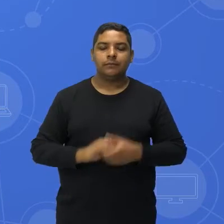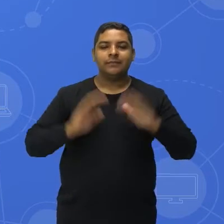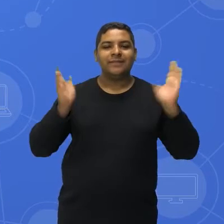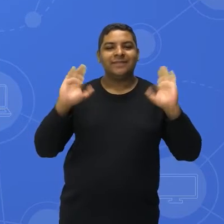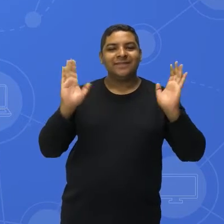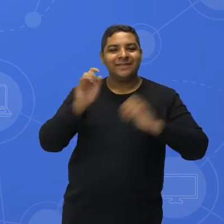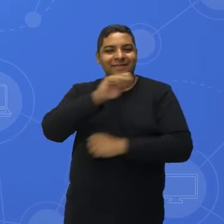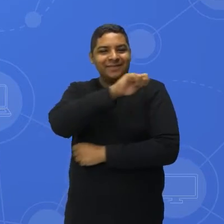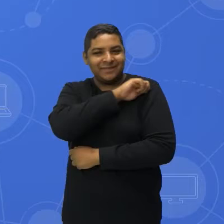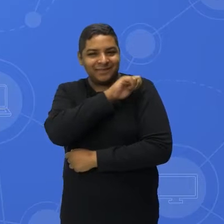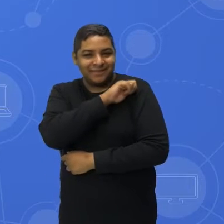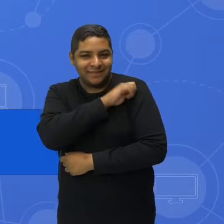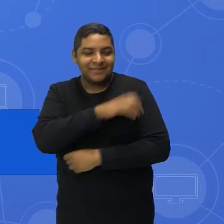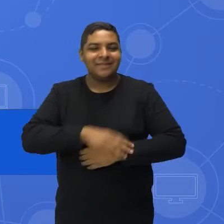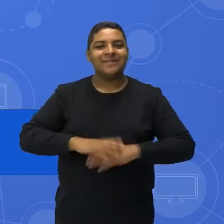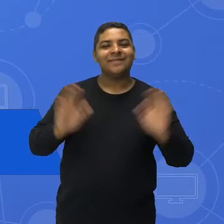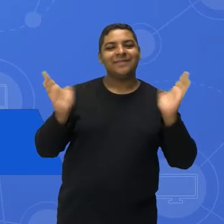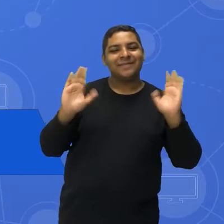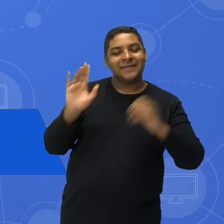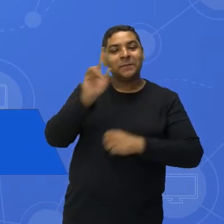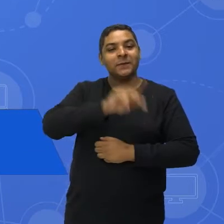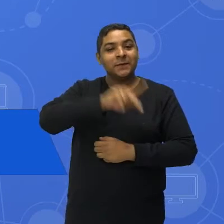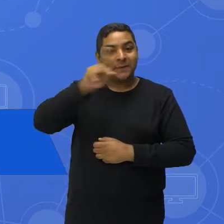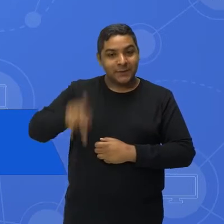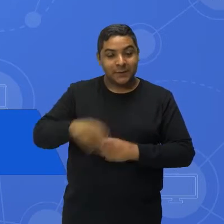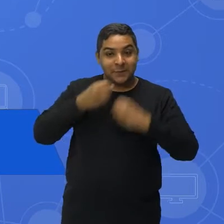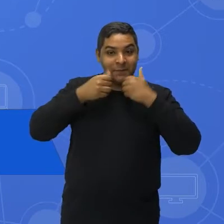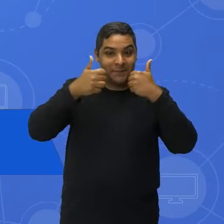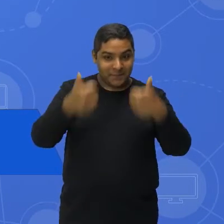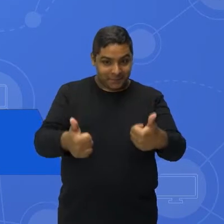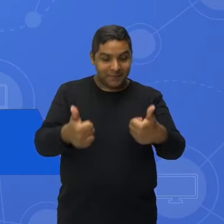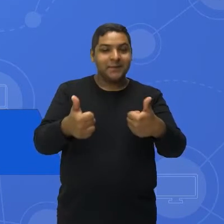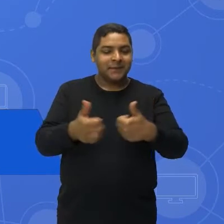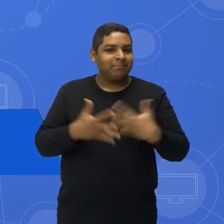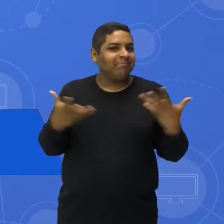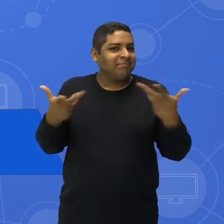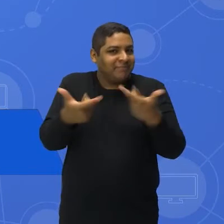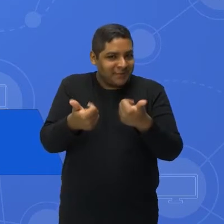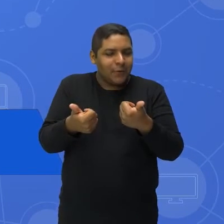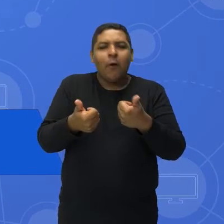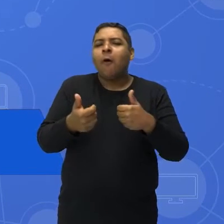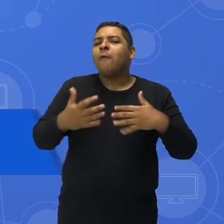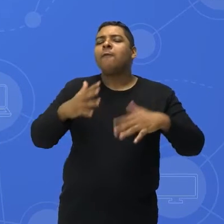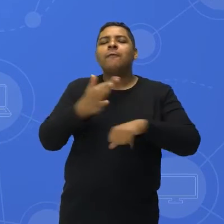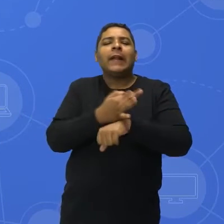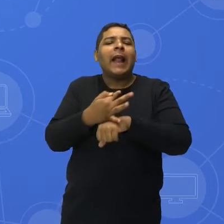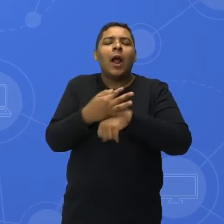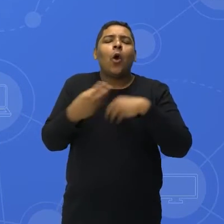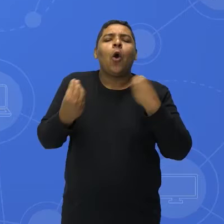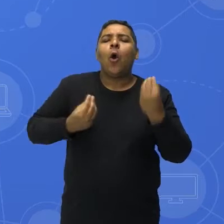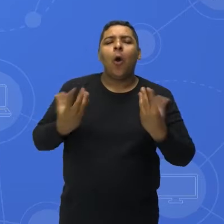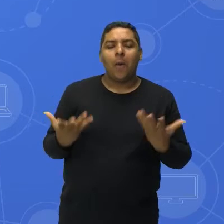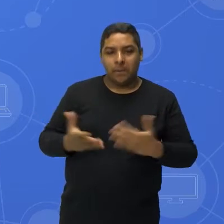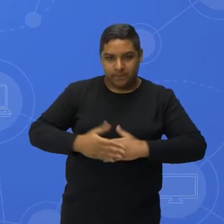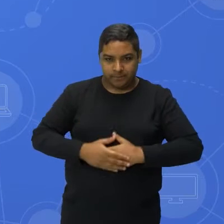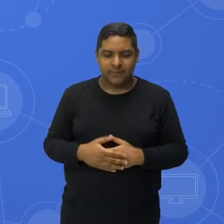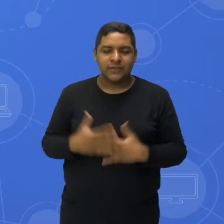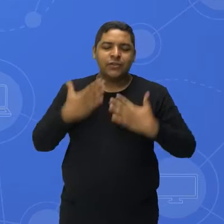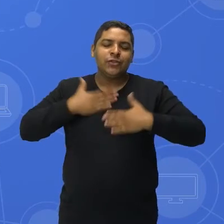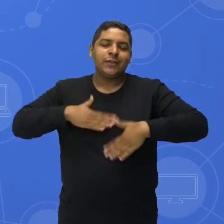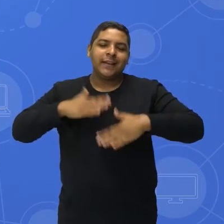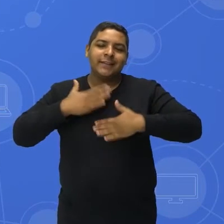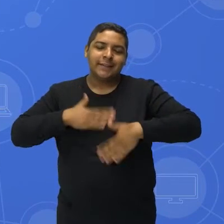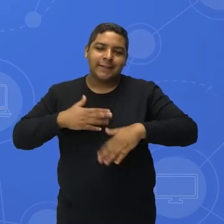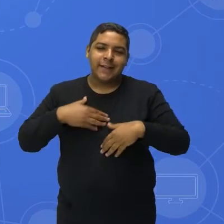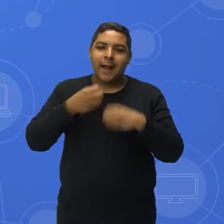Olá, alunos! Olá, professores! Tudo bem? Tudo mara? Como foi o feriado? Descansaram